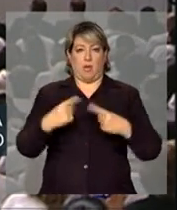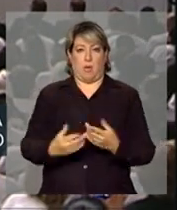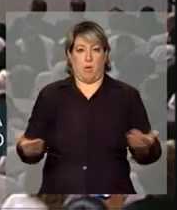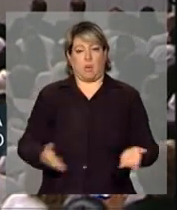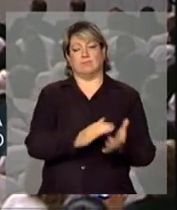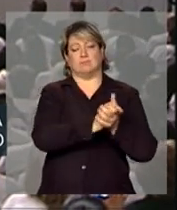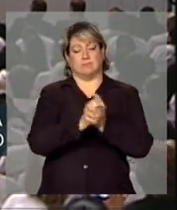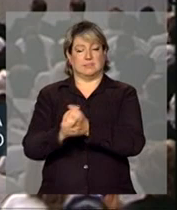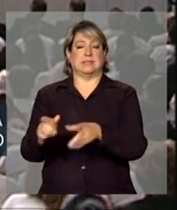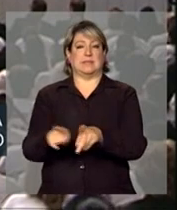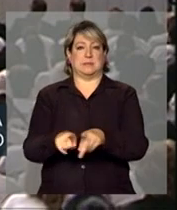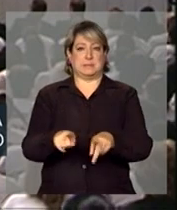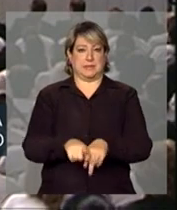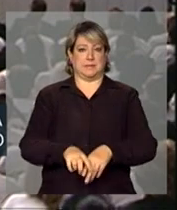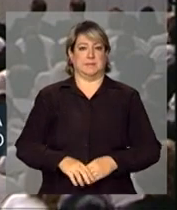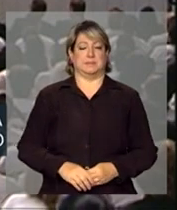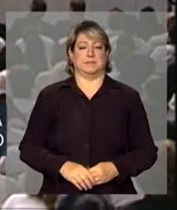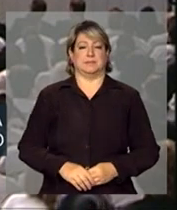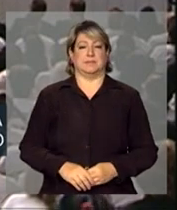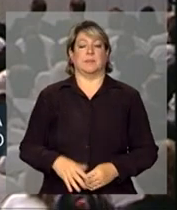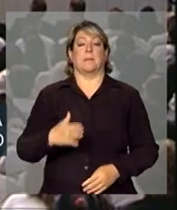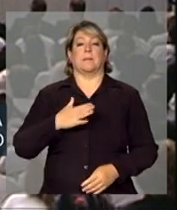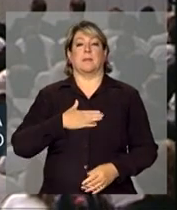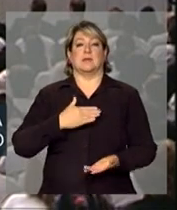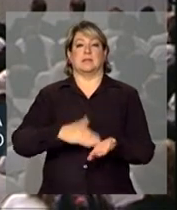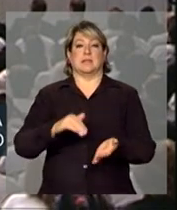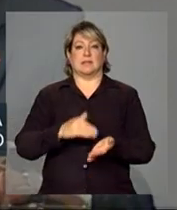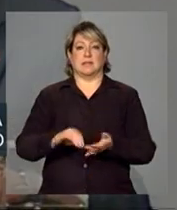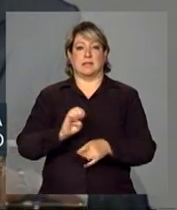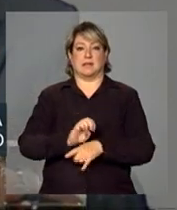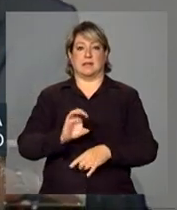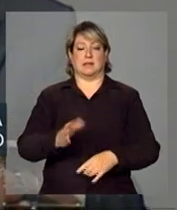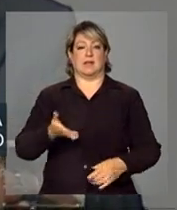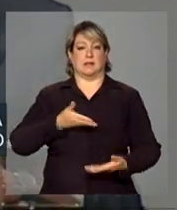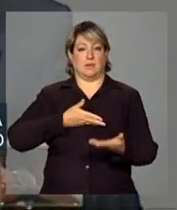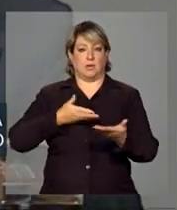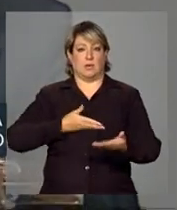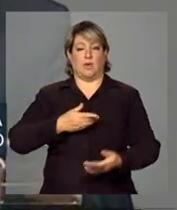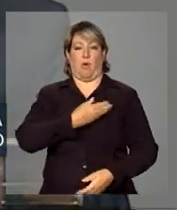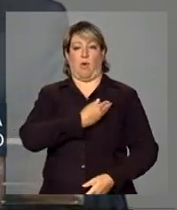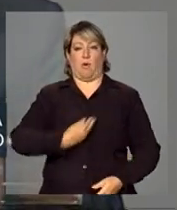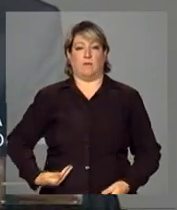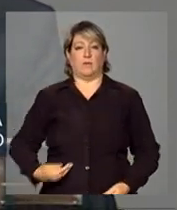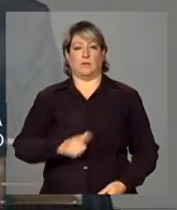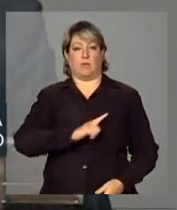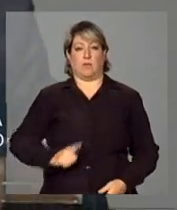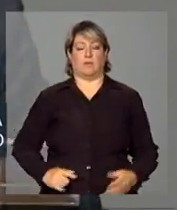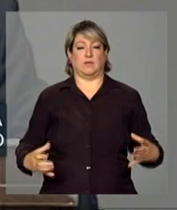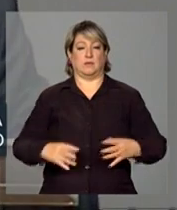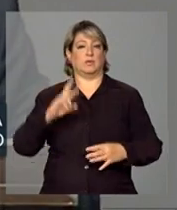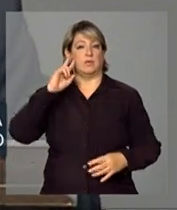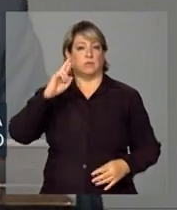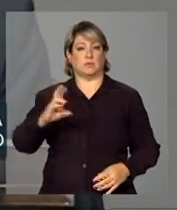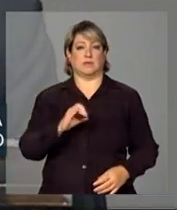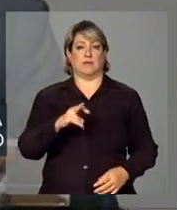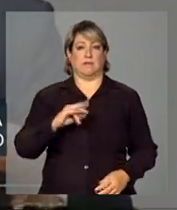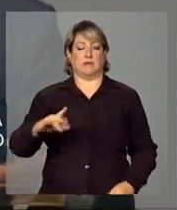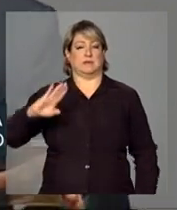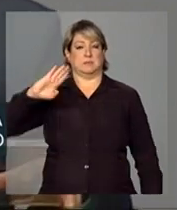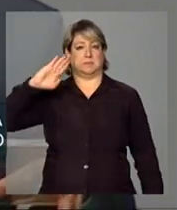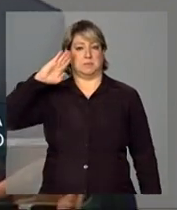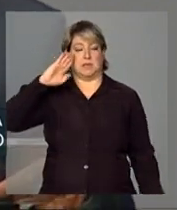ou representados. Meu secretário de Estado, colegas de governo, autoridades civis,